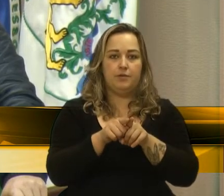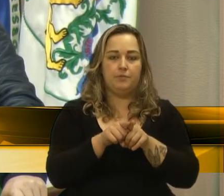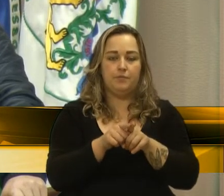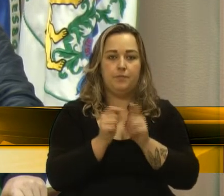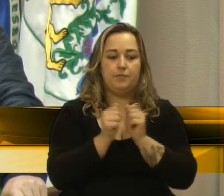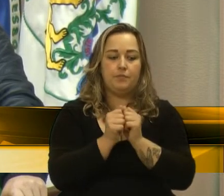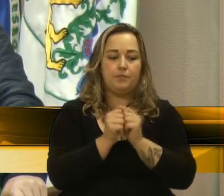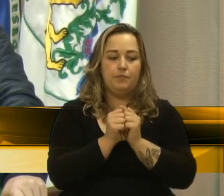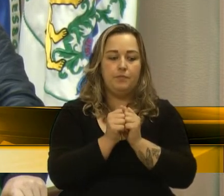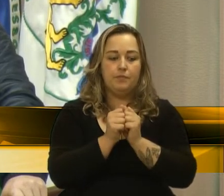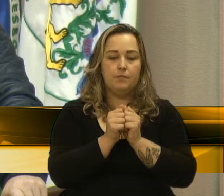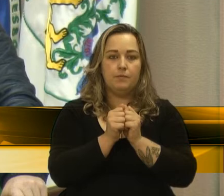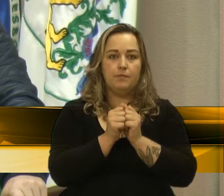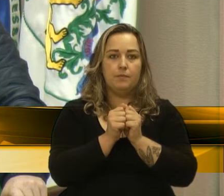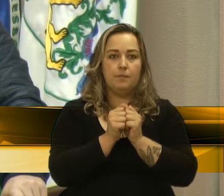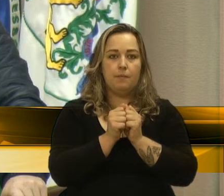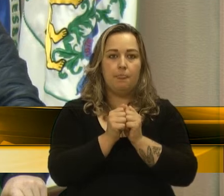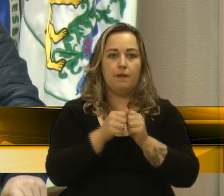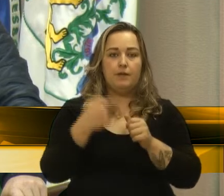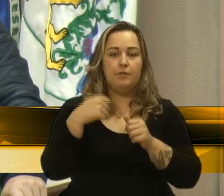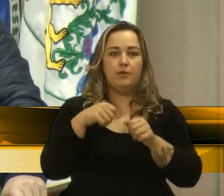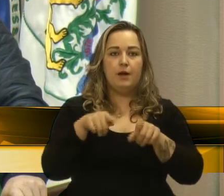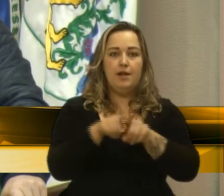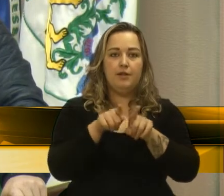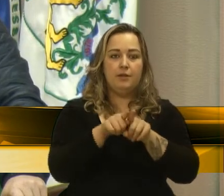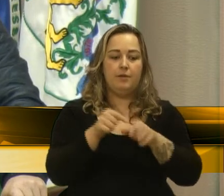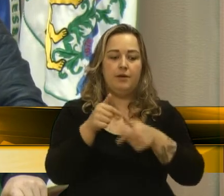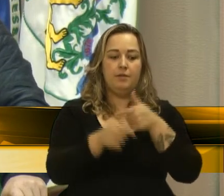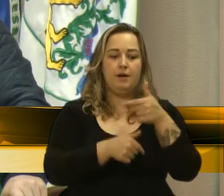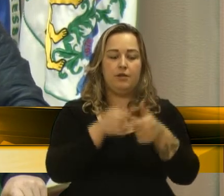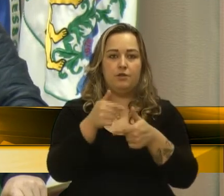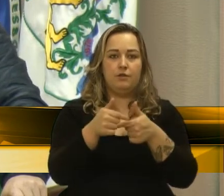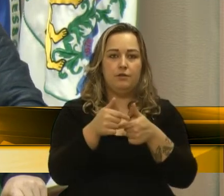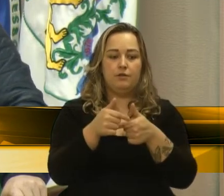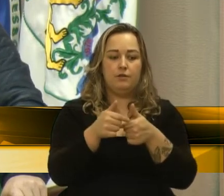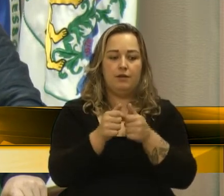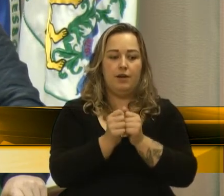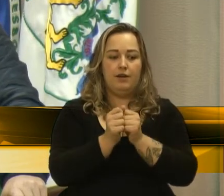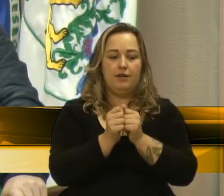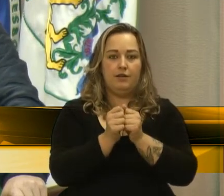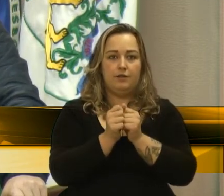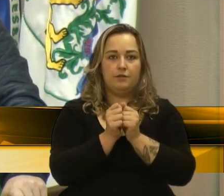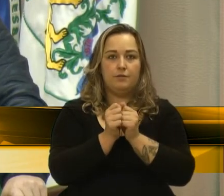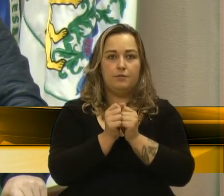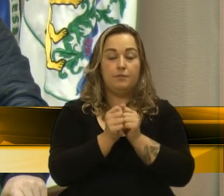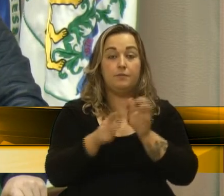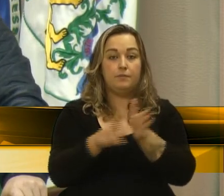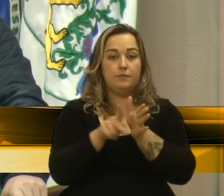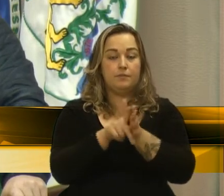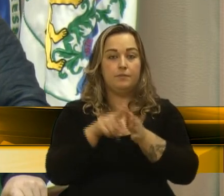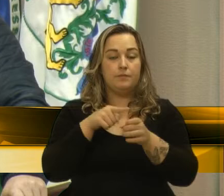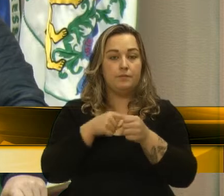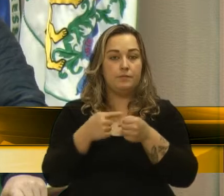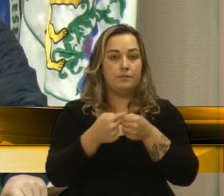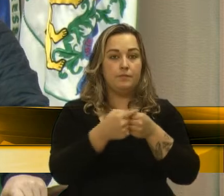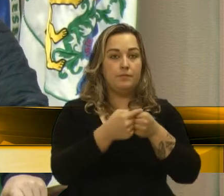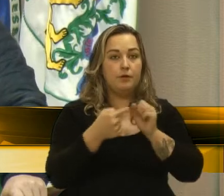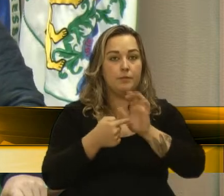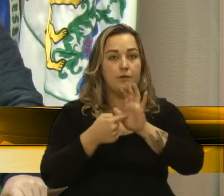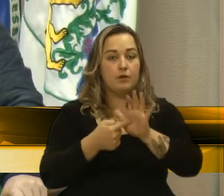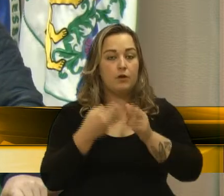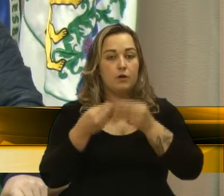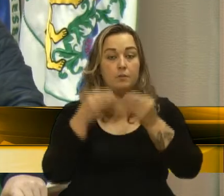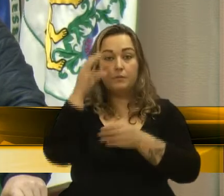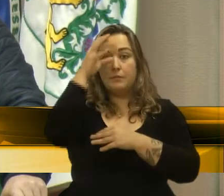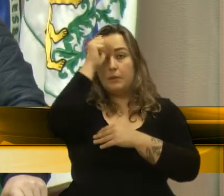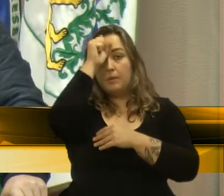Locatelli aqui. Ela sugeriu isso, que se levem grupos da cidade para conhecer a própria cidade, para mostrar que passe à frente, que venda